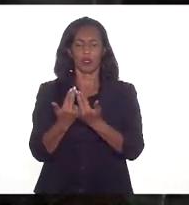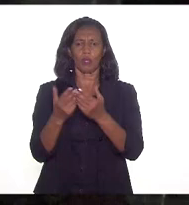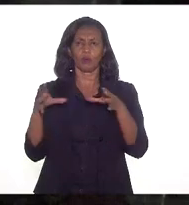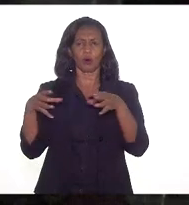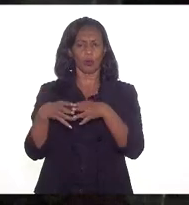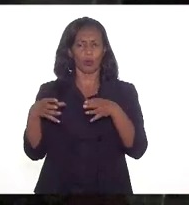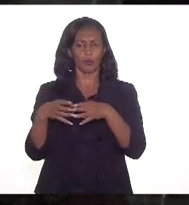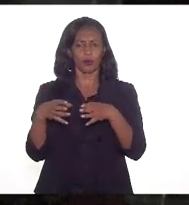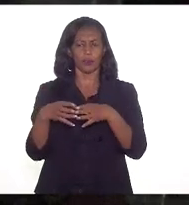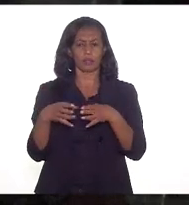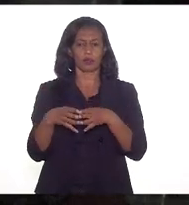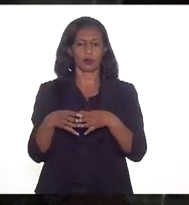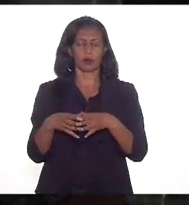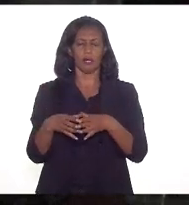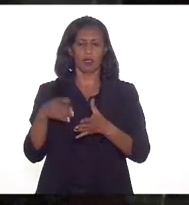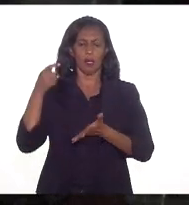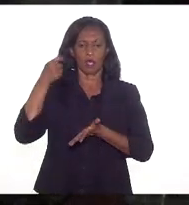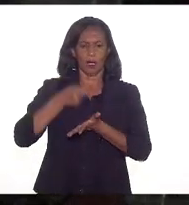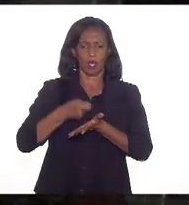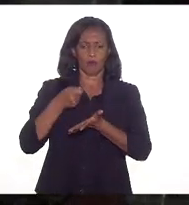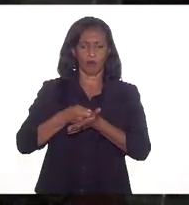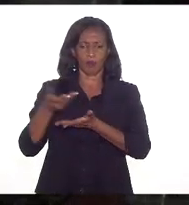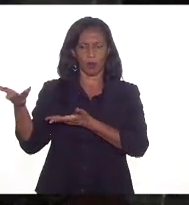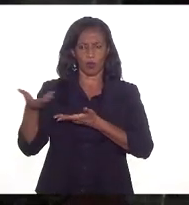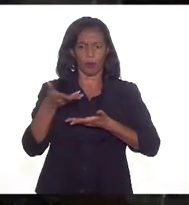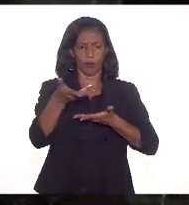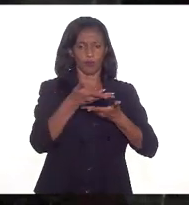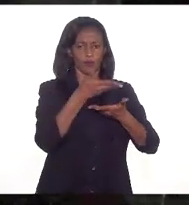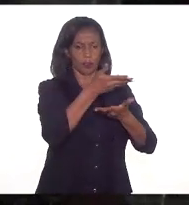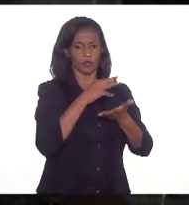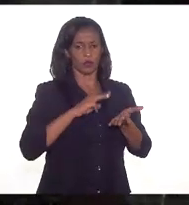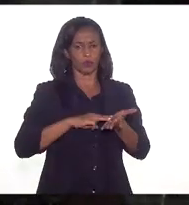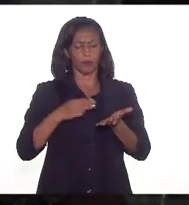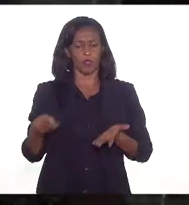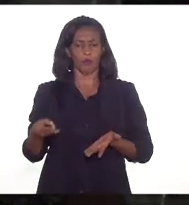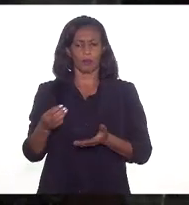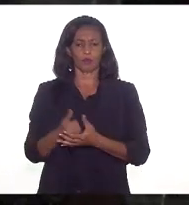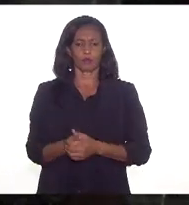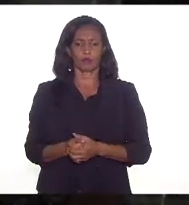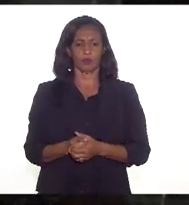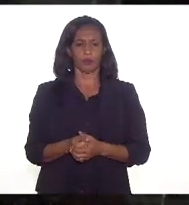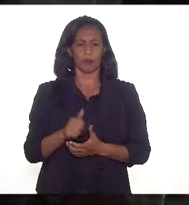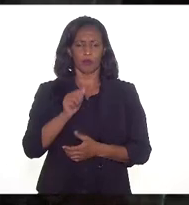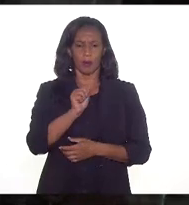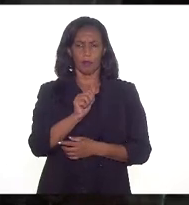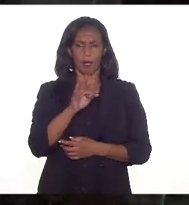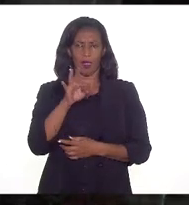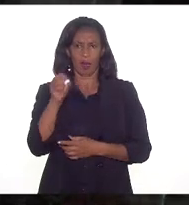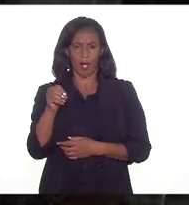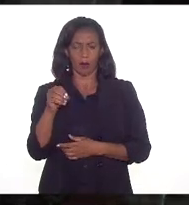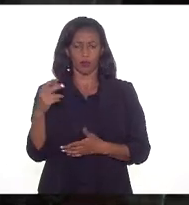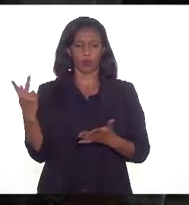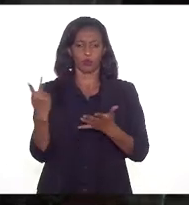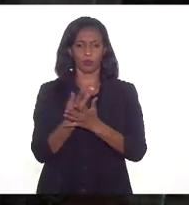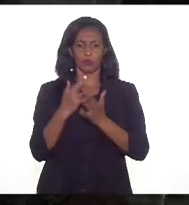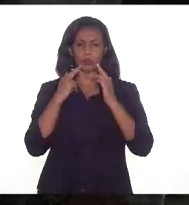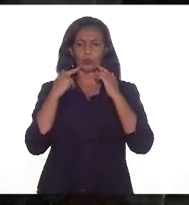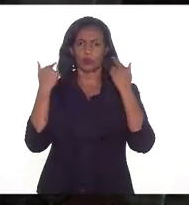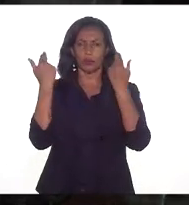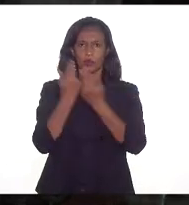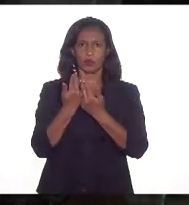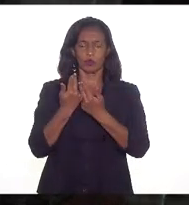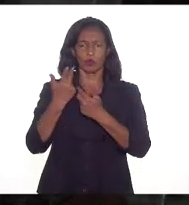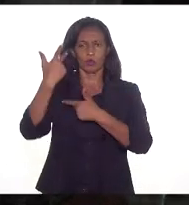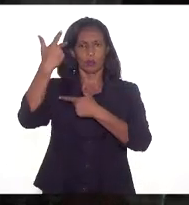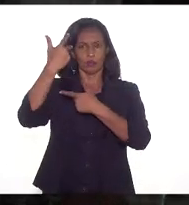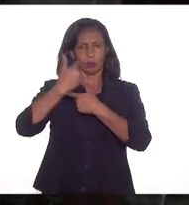comissão, reafirmando a convocação dos senhores deputados e membros dessa comissão para ato seguido e realizada a reunião virtual